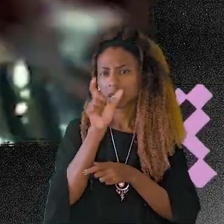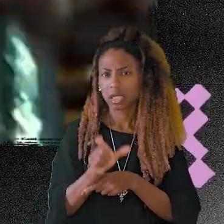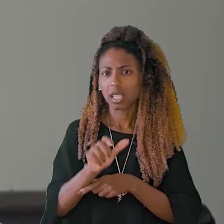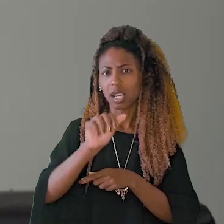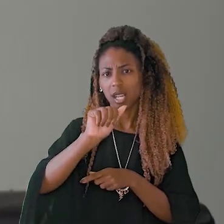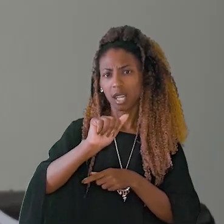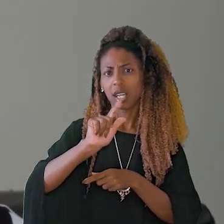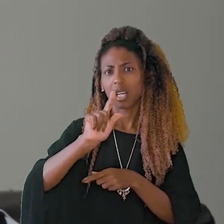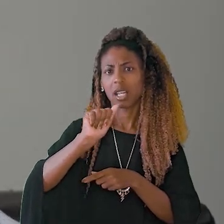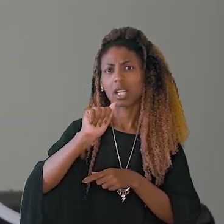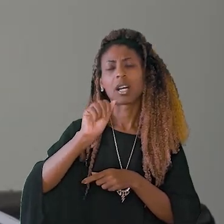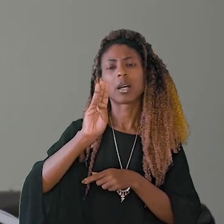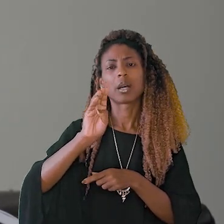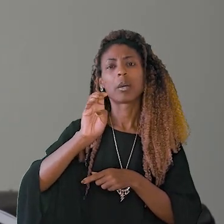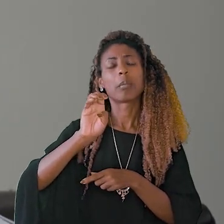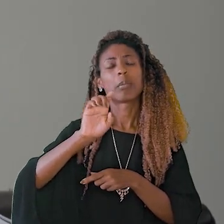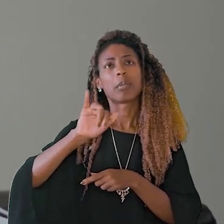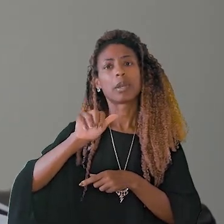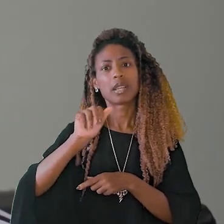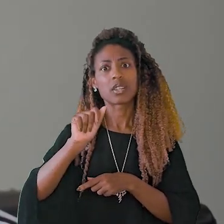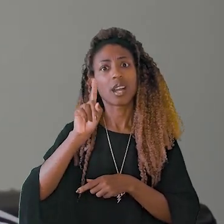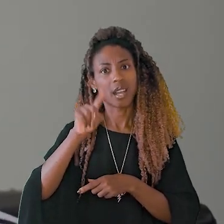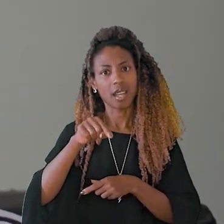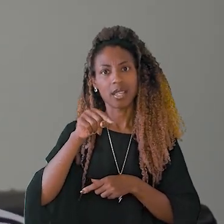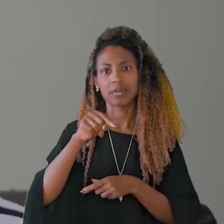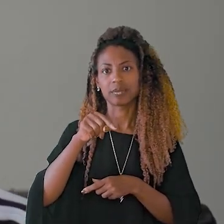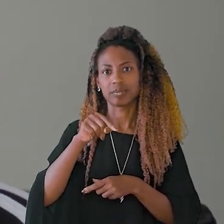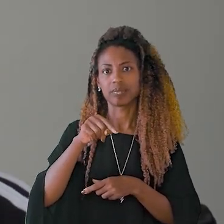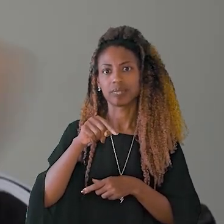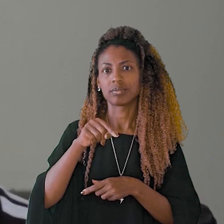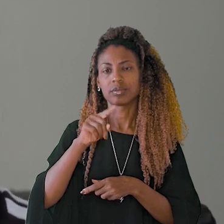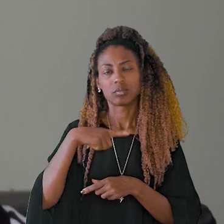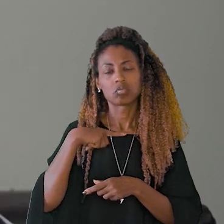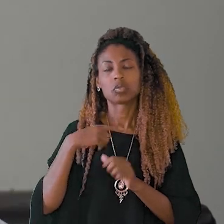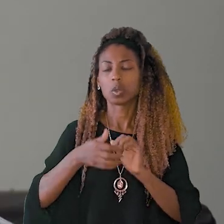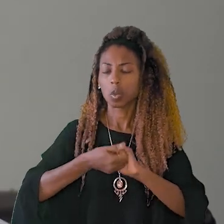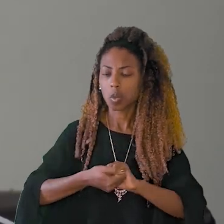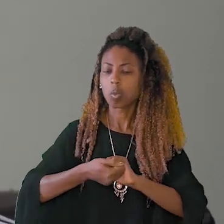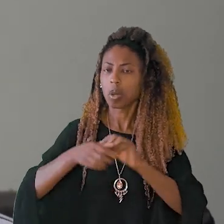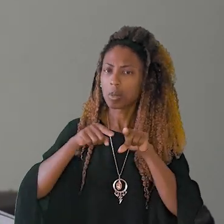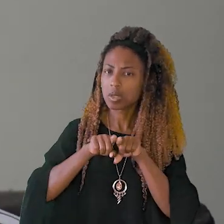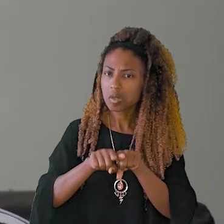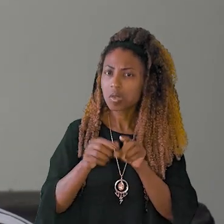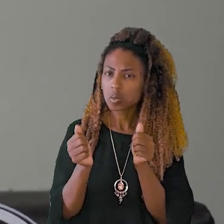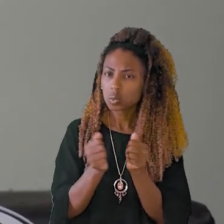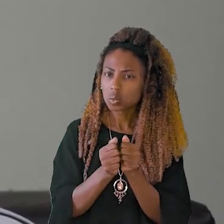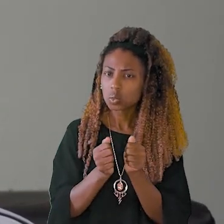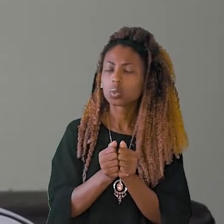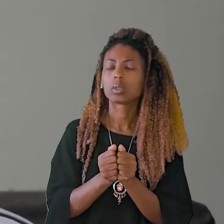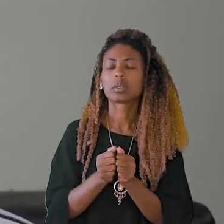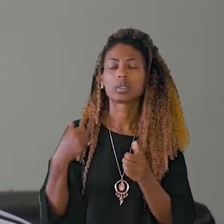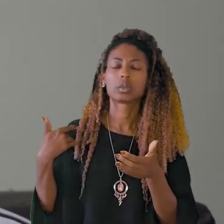é a La Beija, né. Então ela foi um par de caminhada para esse lugar. E eu